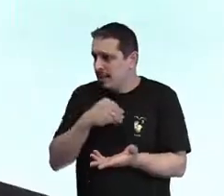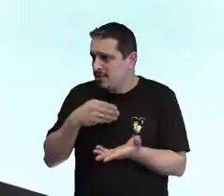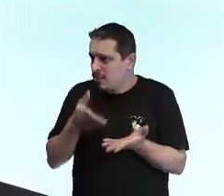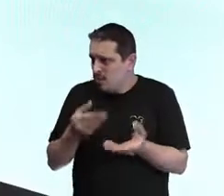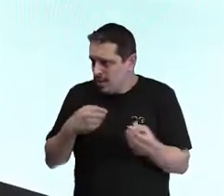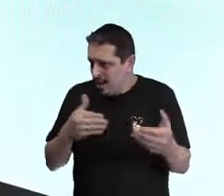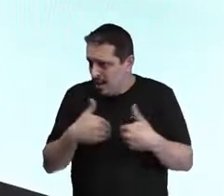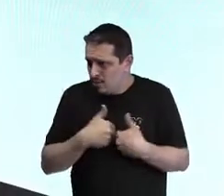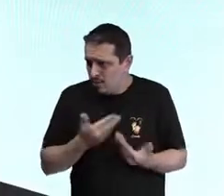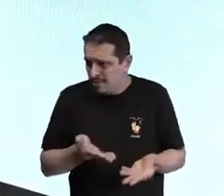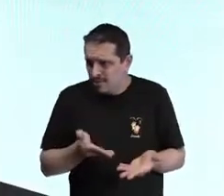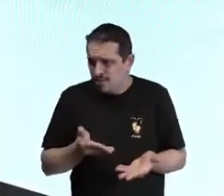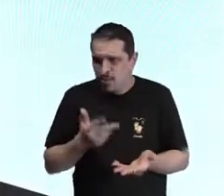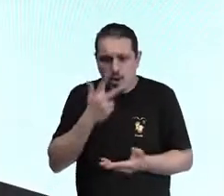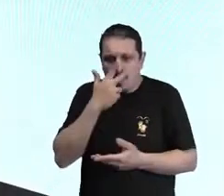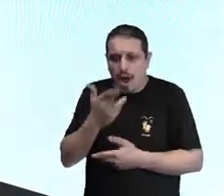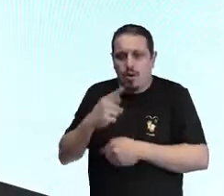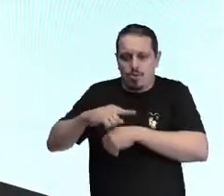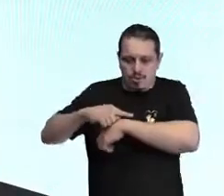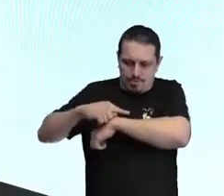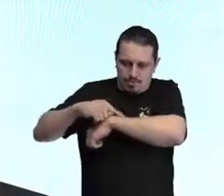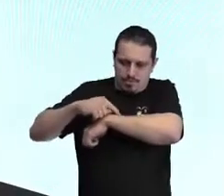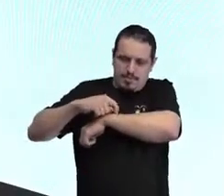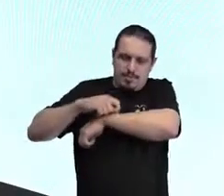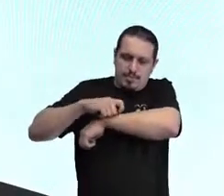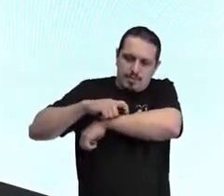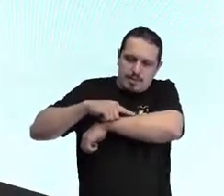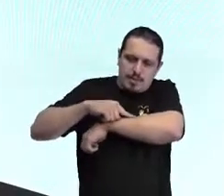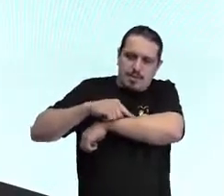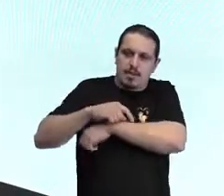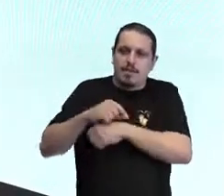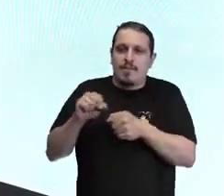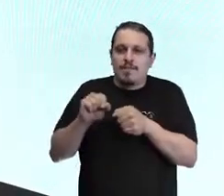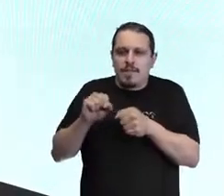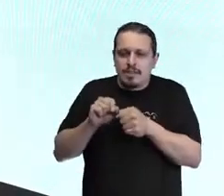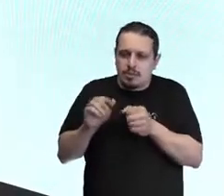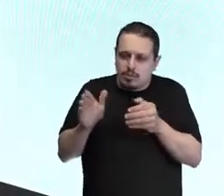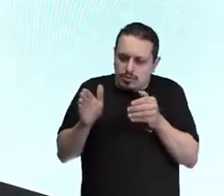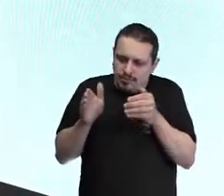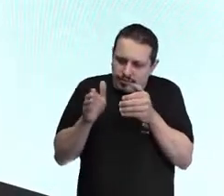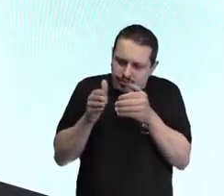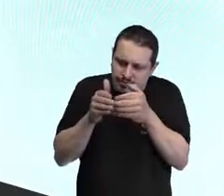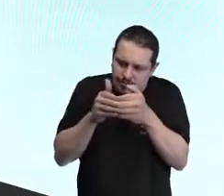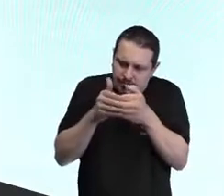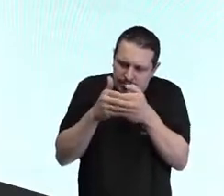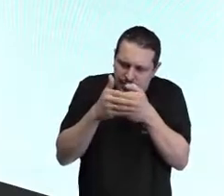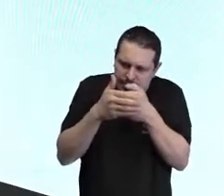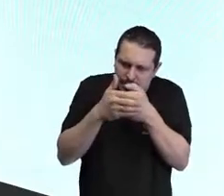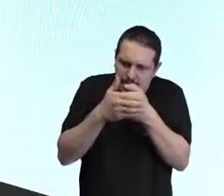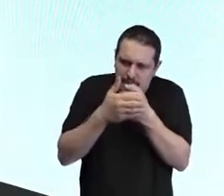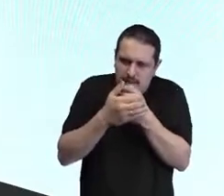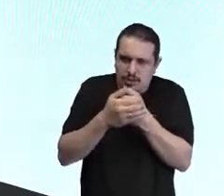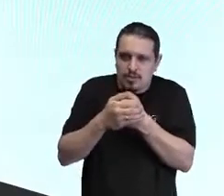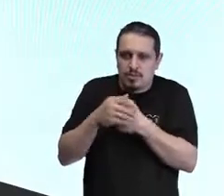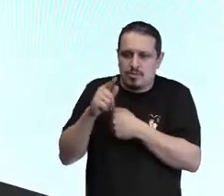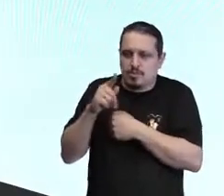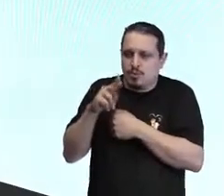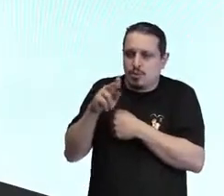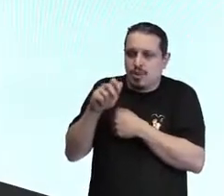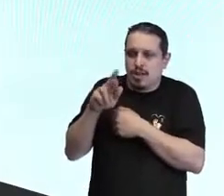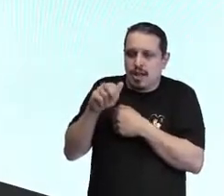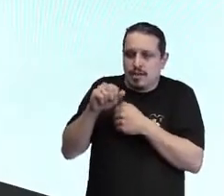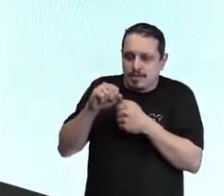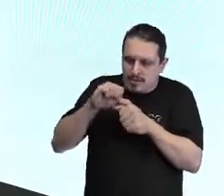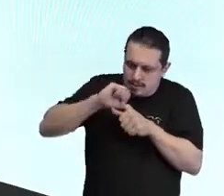uma lagartinha que estava ali, e aí ele se fechou do mundo dentro de uma pupa, e aí ele estava passando por uma grande